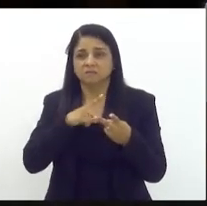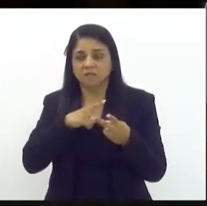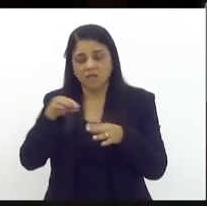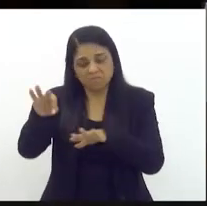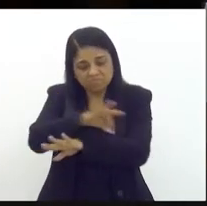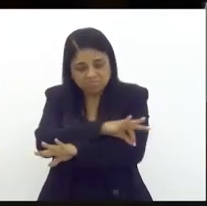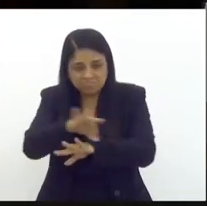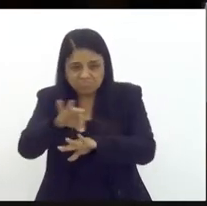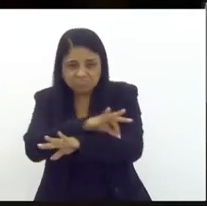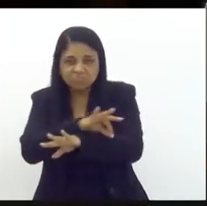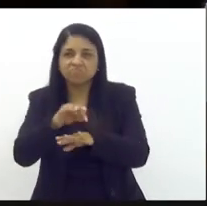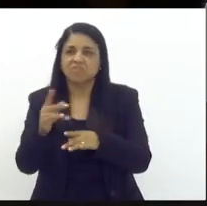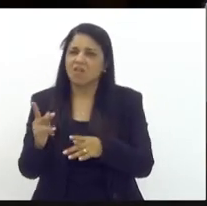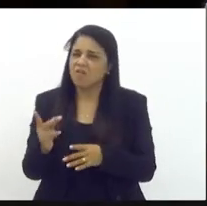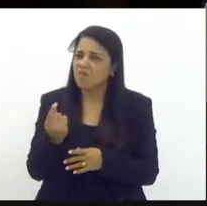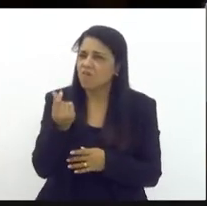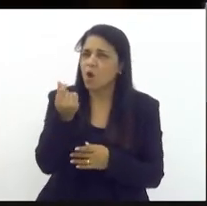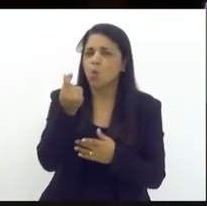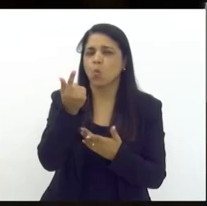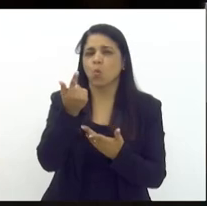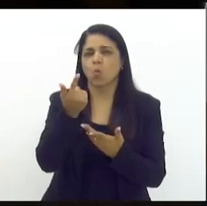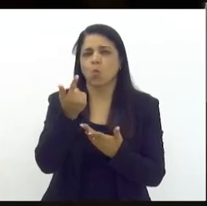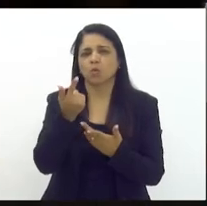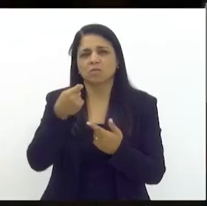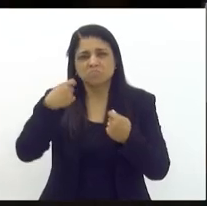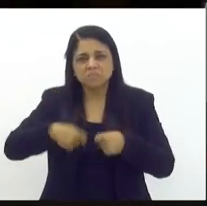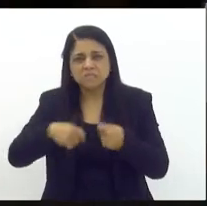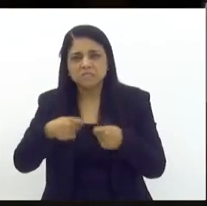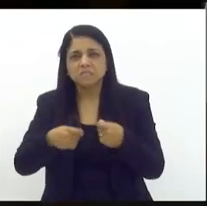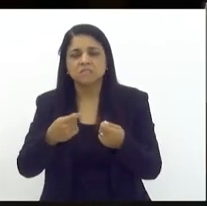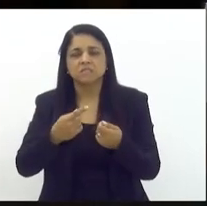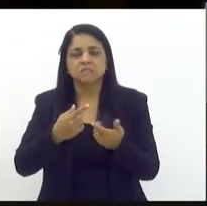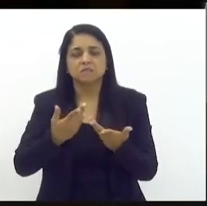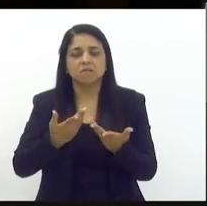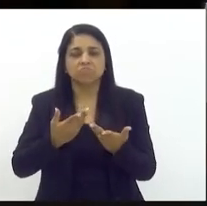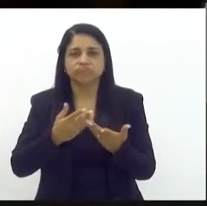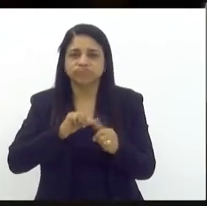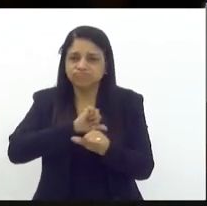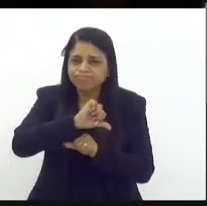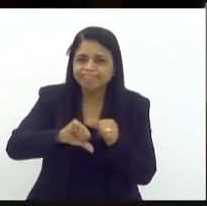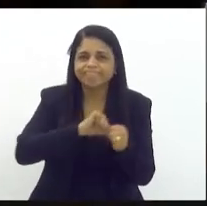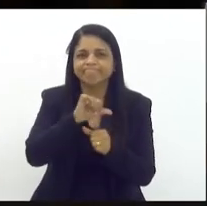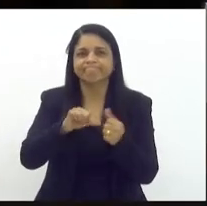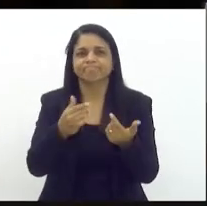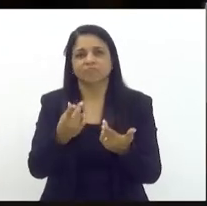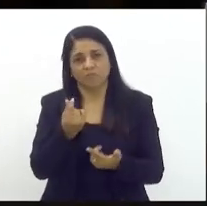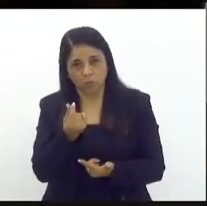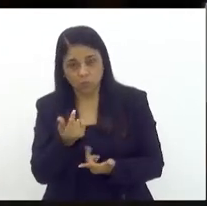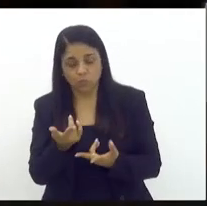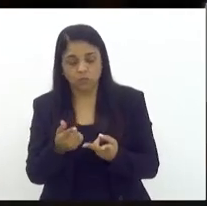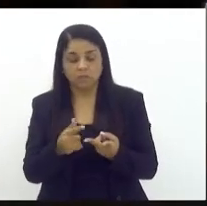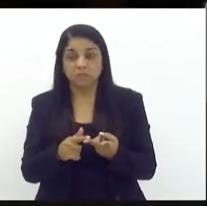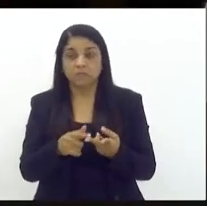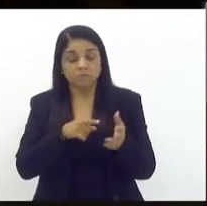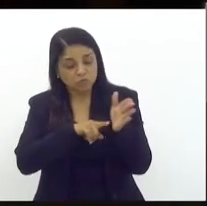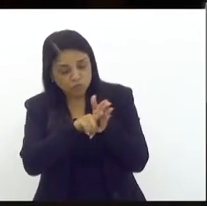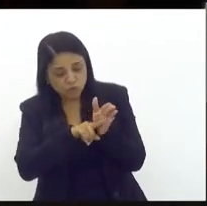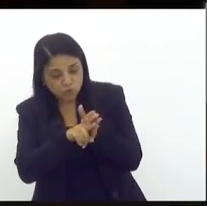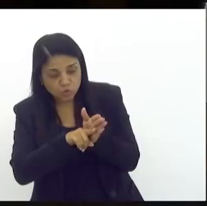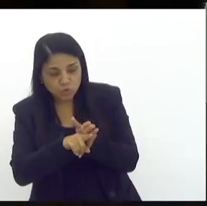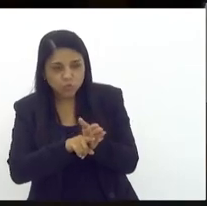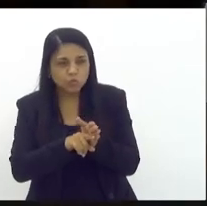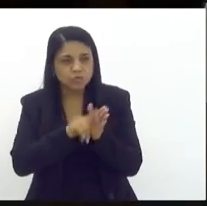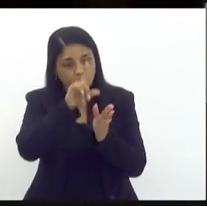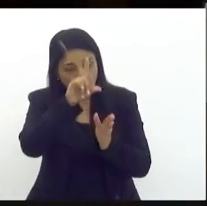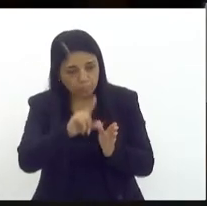plantas de valores muito desatualizadas e o IPVA no meu caso no estudo que a gente fez ele chega a ser regressivo porque